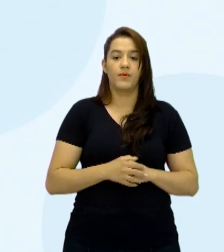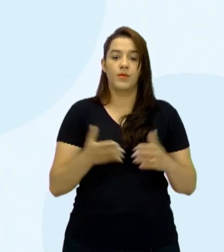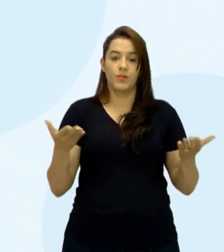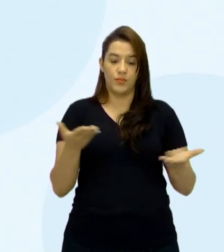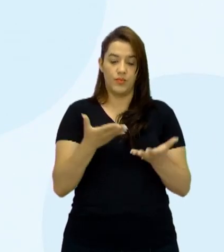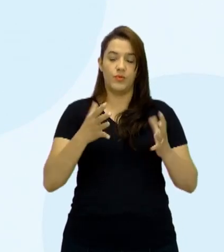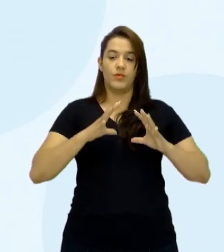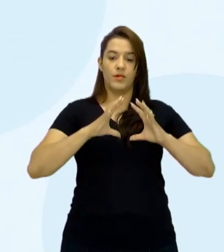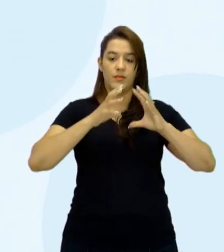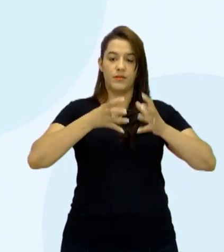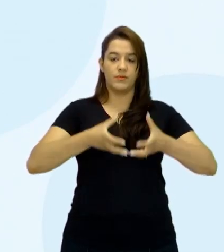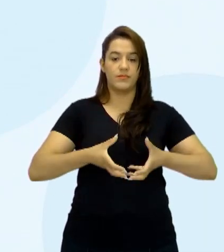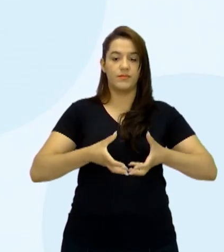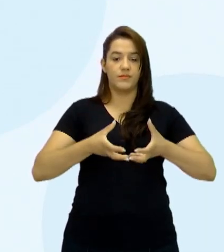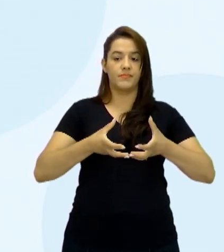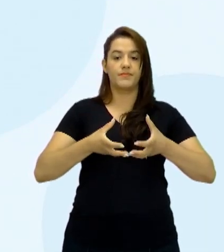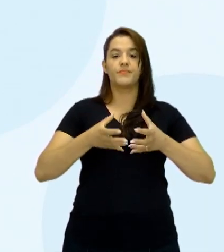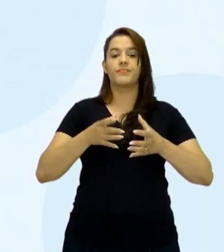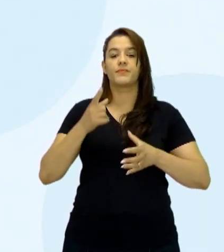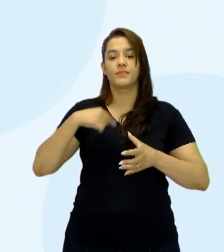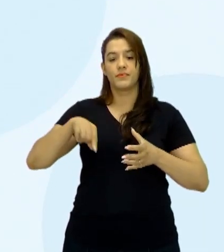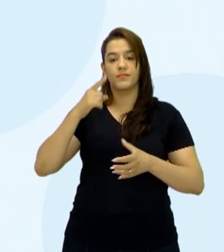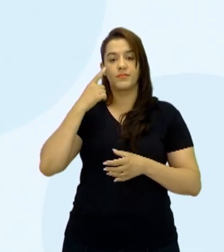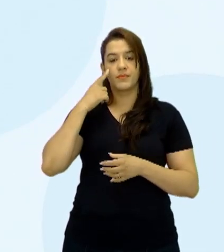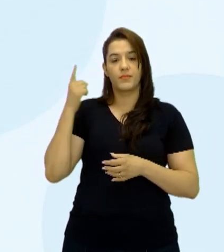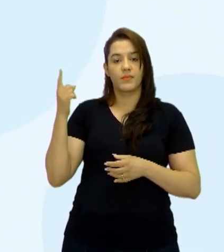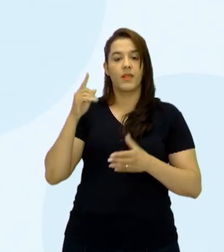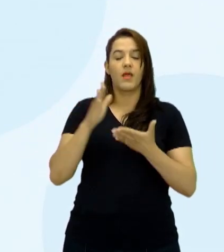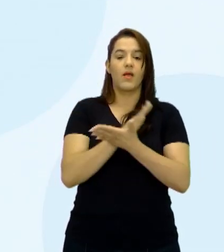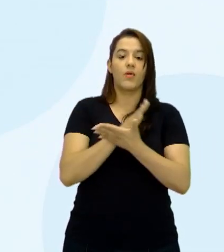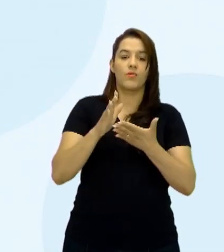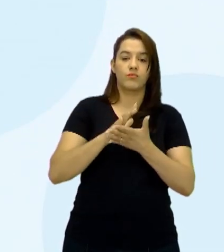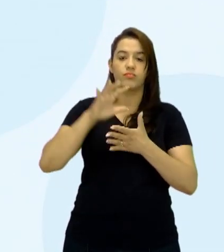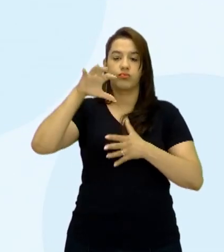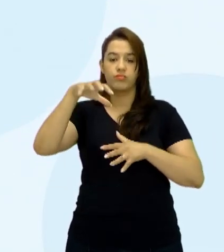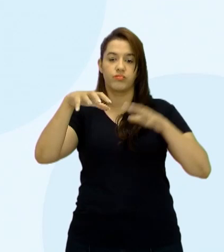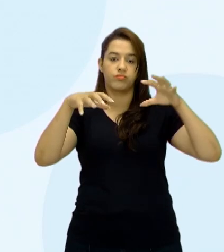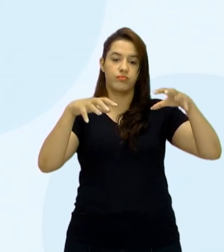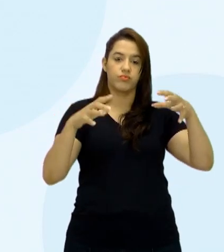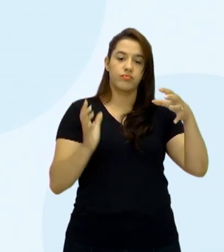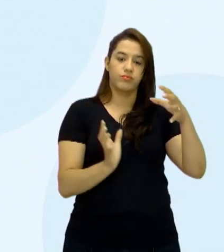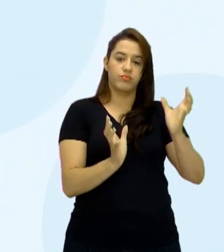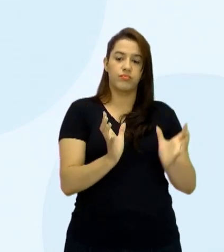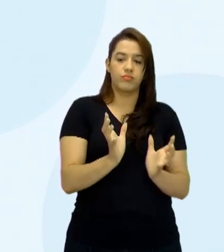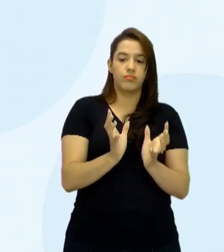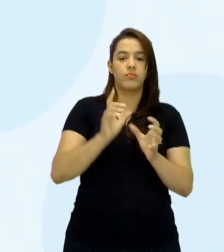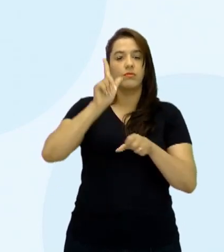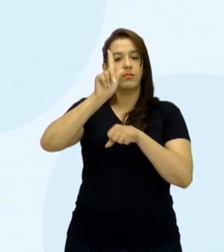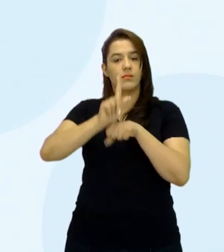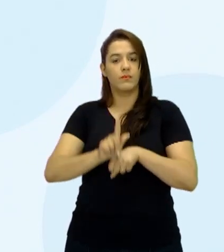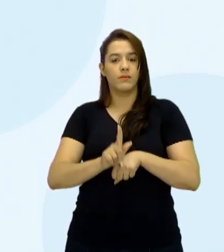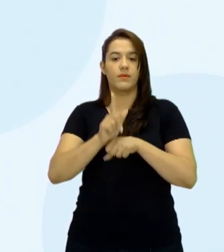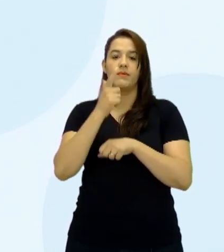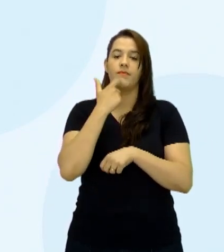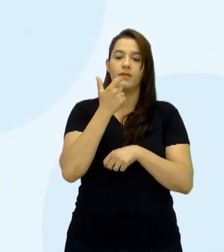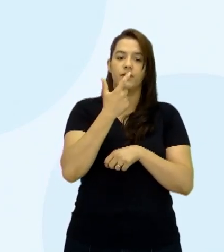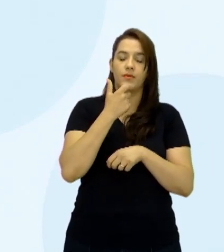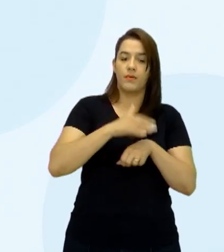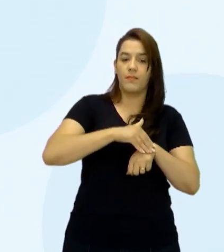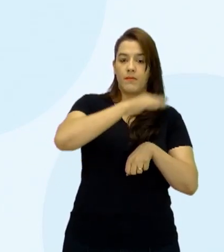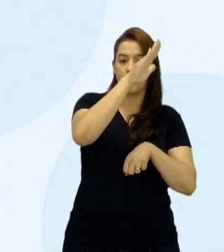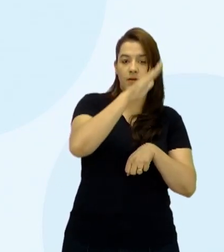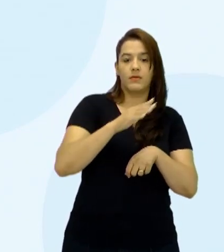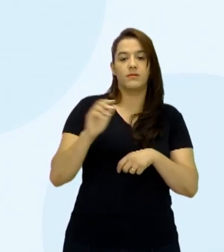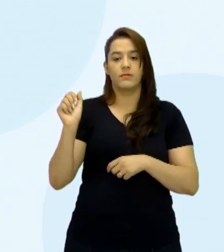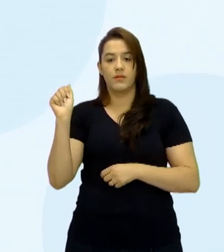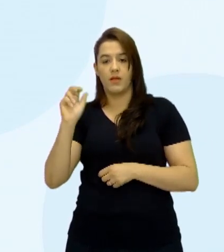Terra como você nunca viu. Acentuadas ali as partes da gravidade maiores e menores. Parte vermelha, maior gravidade. Parte